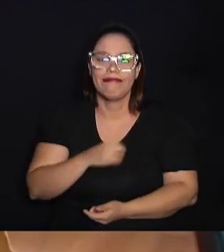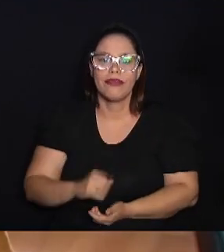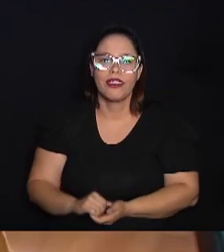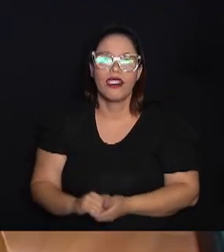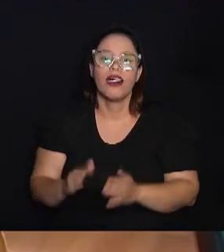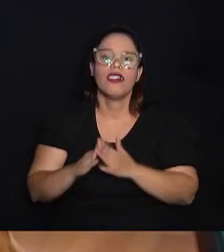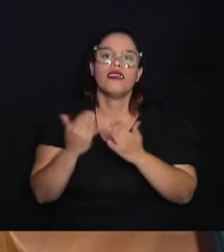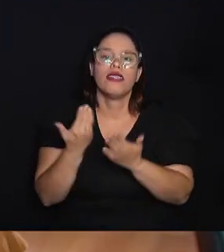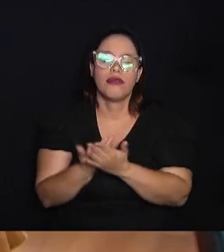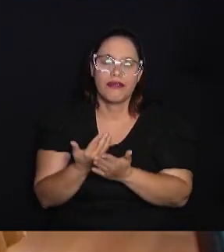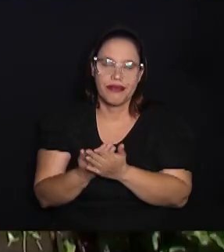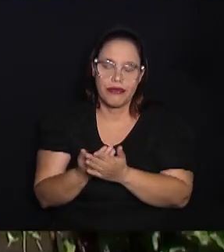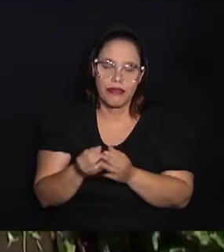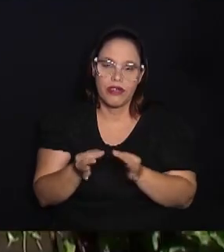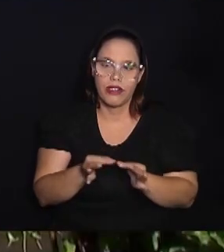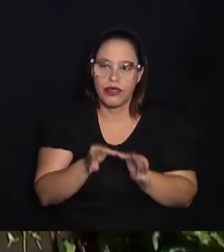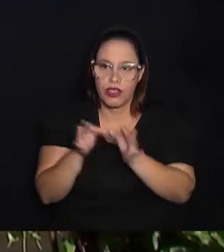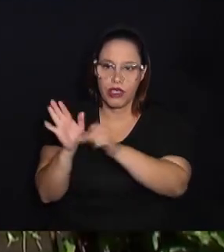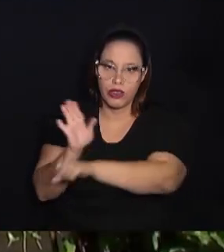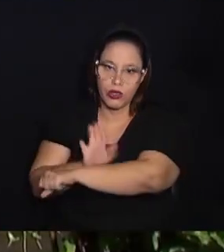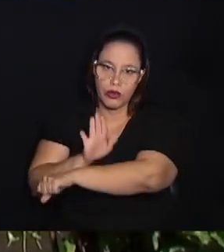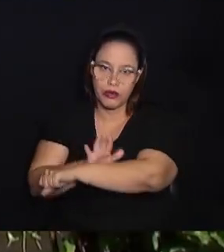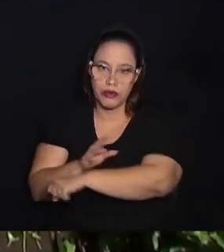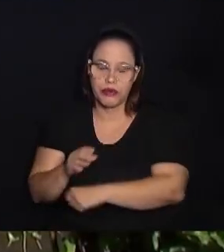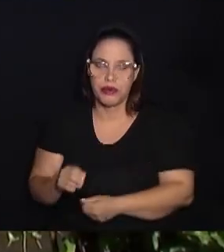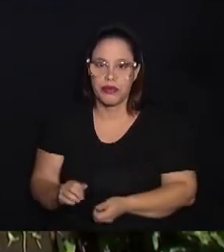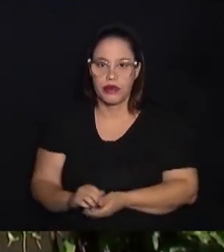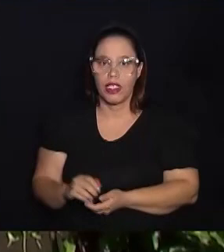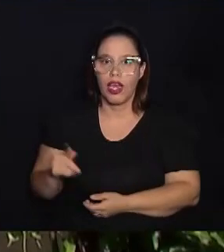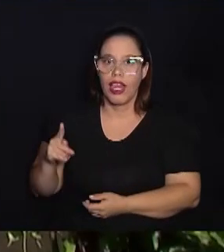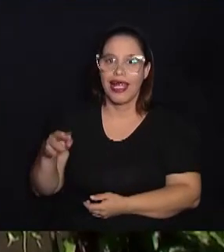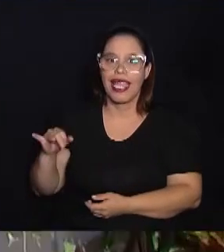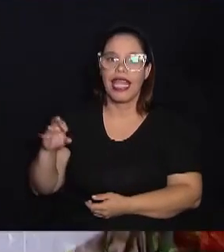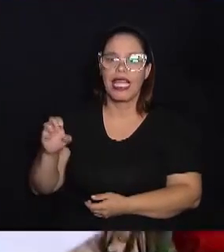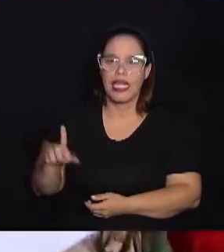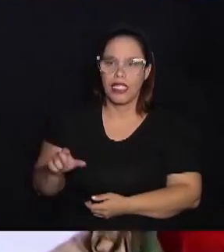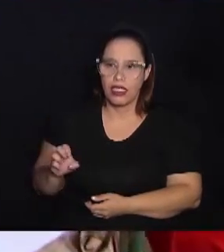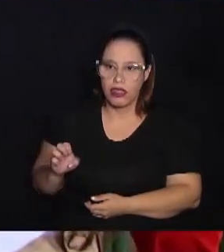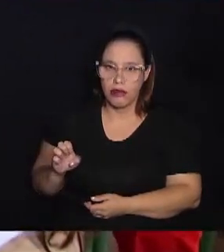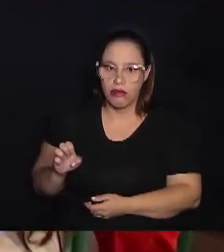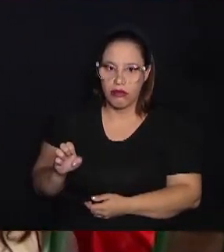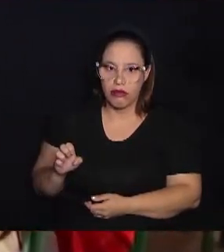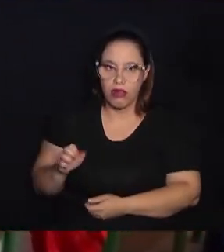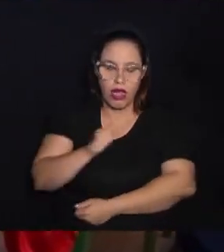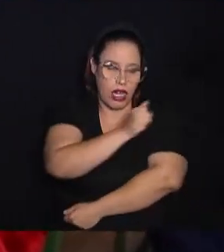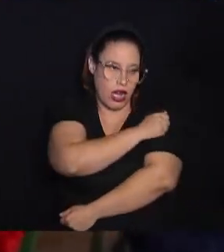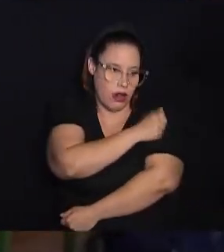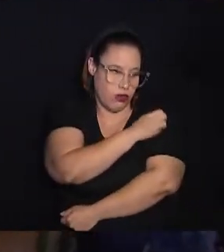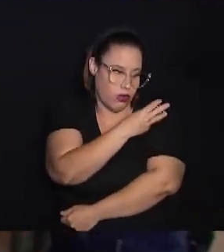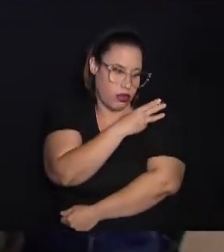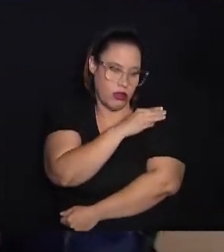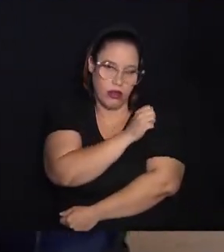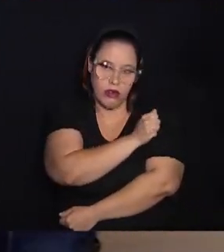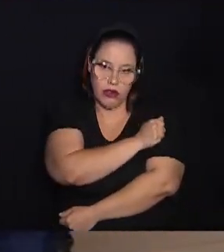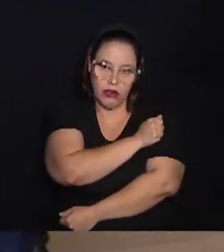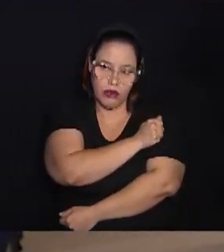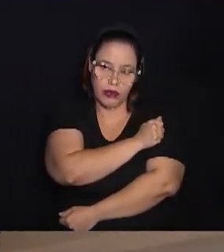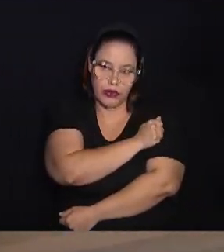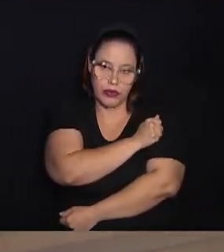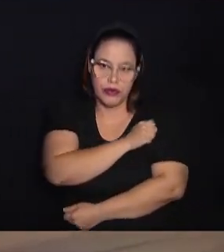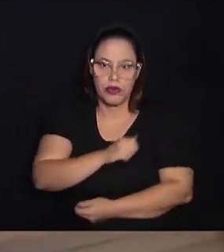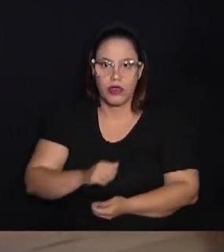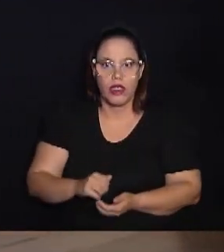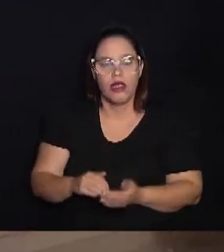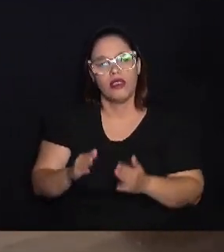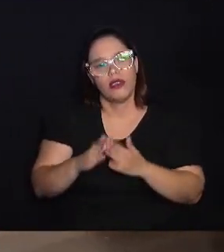escola contribui para esse alcance. Para Kaique, aluno do terceiro ano, a escola desempenha um papel